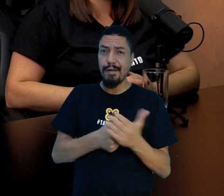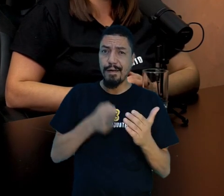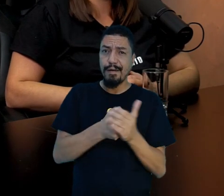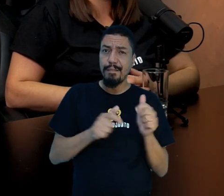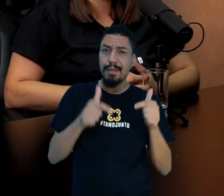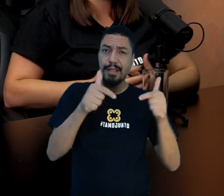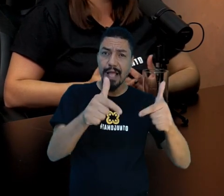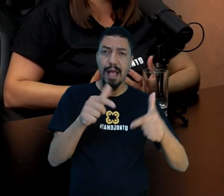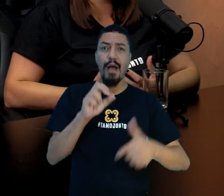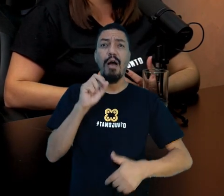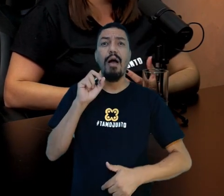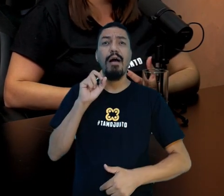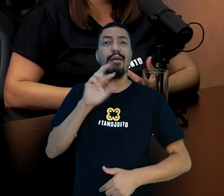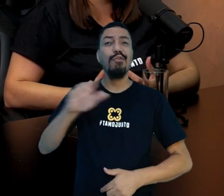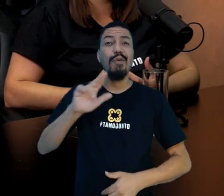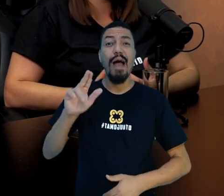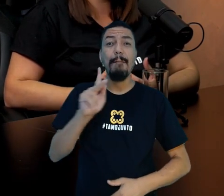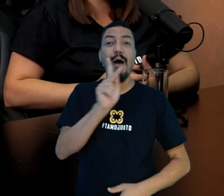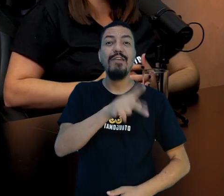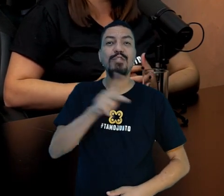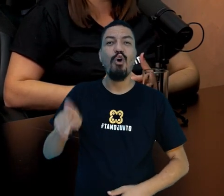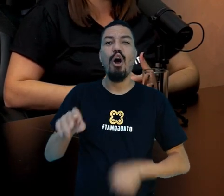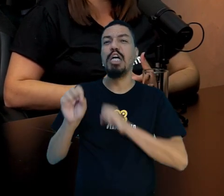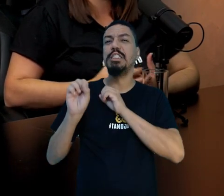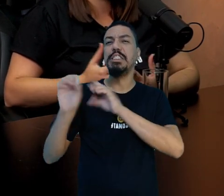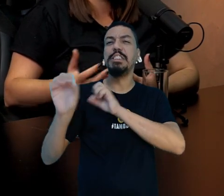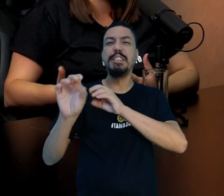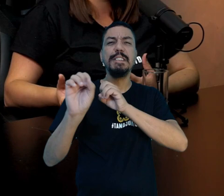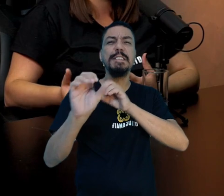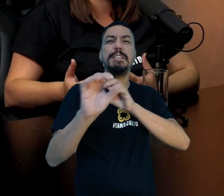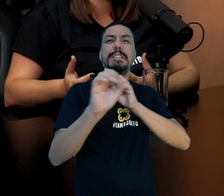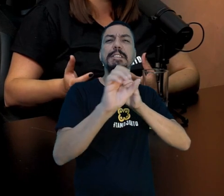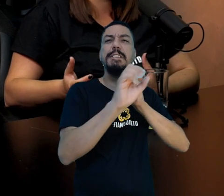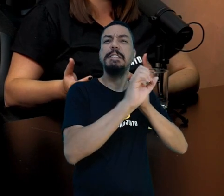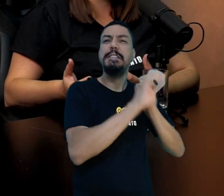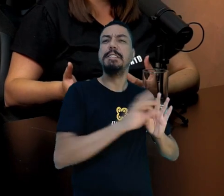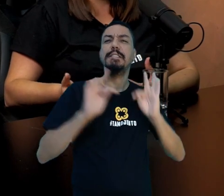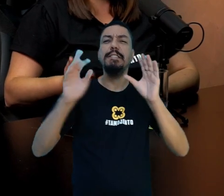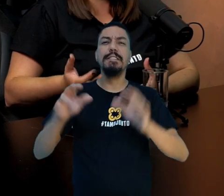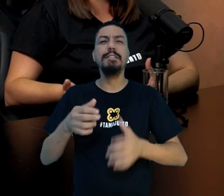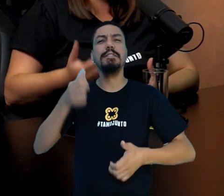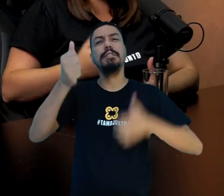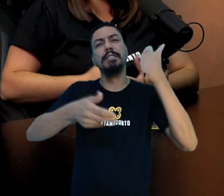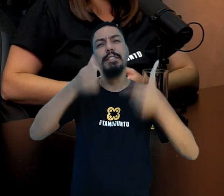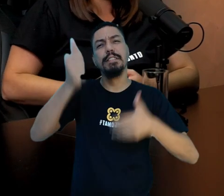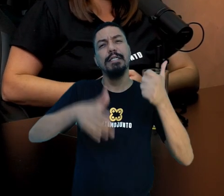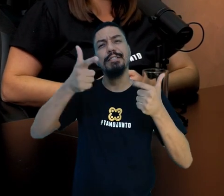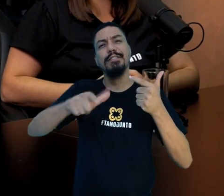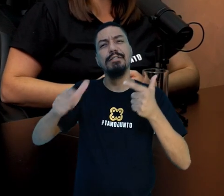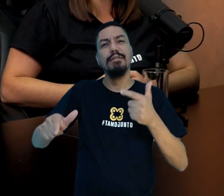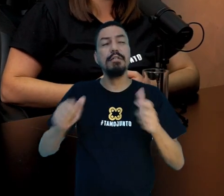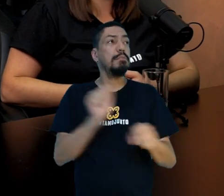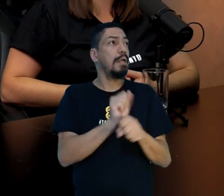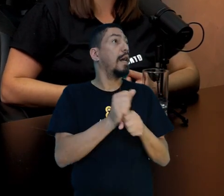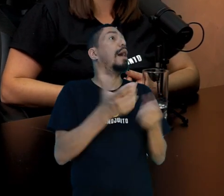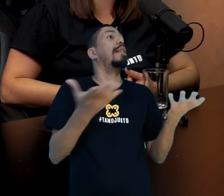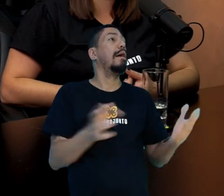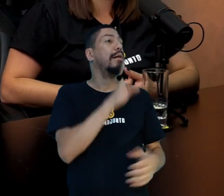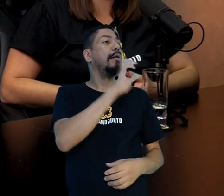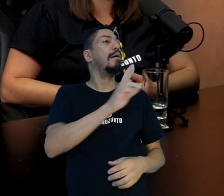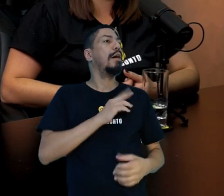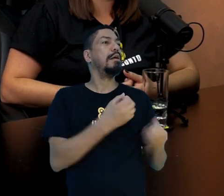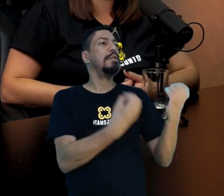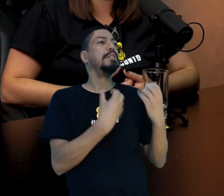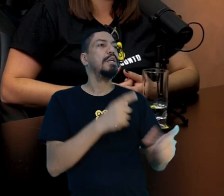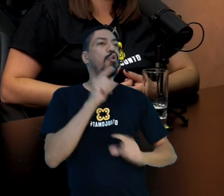militante ou que aquela pessoa é professora. Então, ela vai estar lá para sanar todas as suas dúvidas, né? Esperar que as respostas cheguem